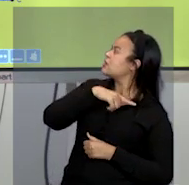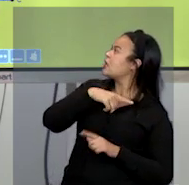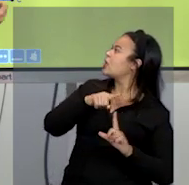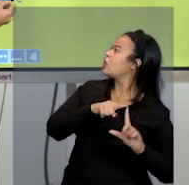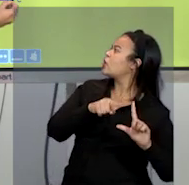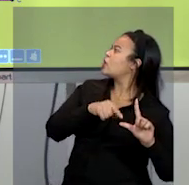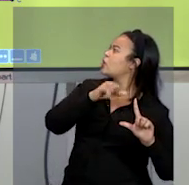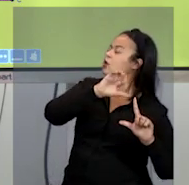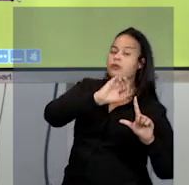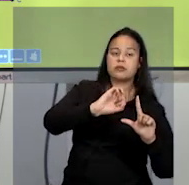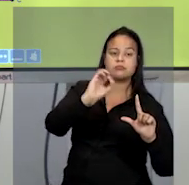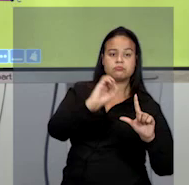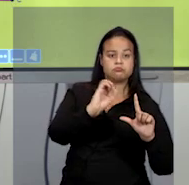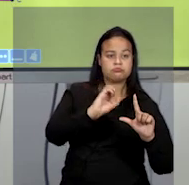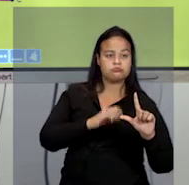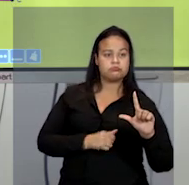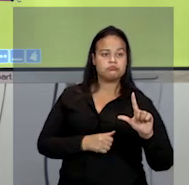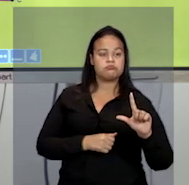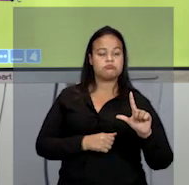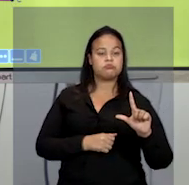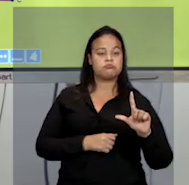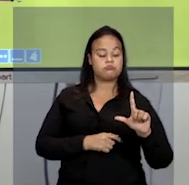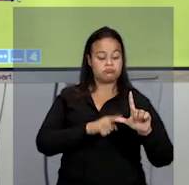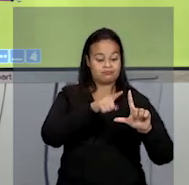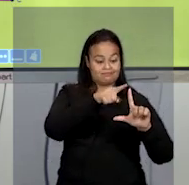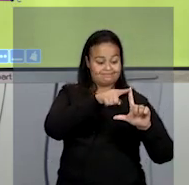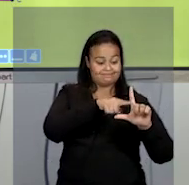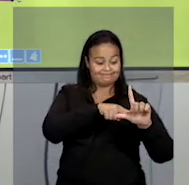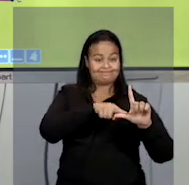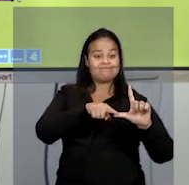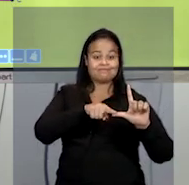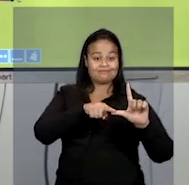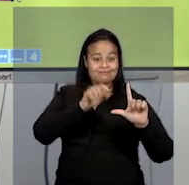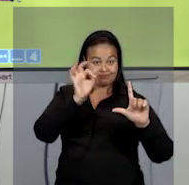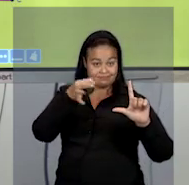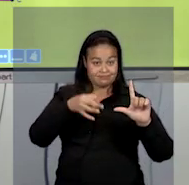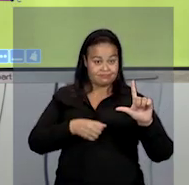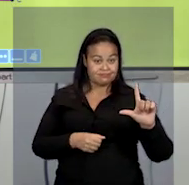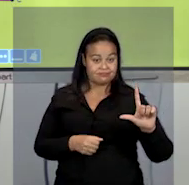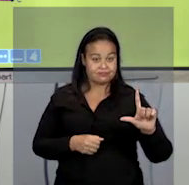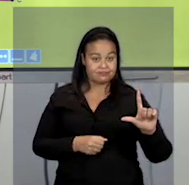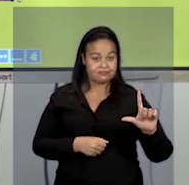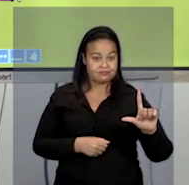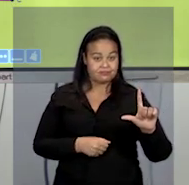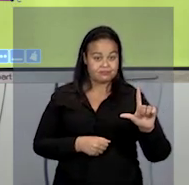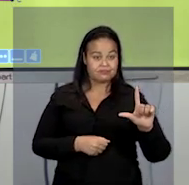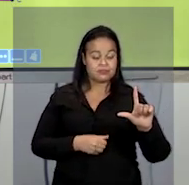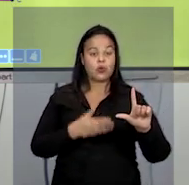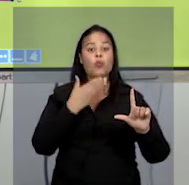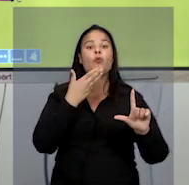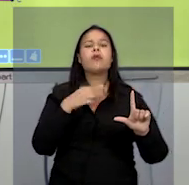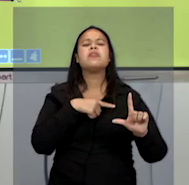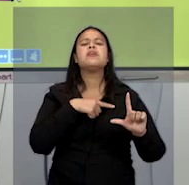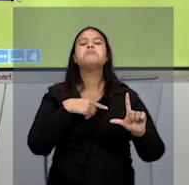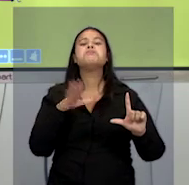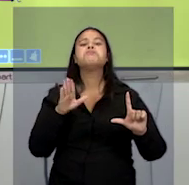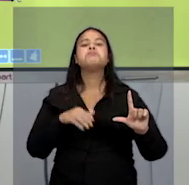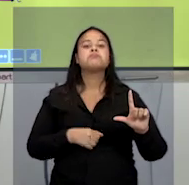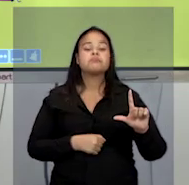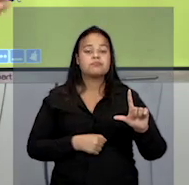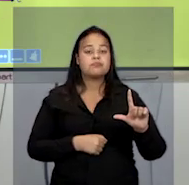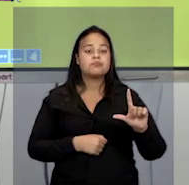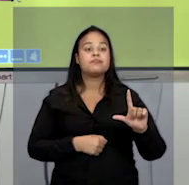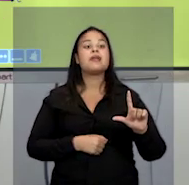este lado e este lado estão formando um ângulo, não estão? Ó, qual lado que sobrou? O